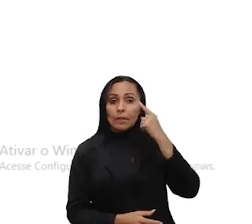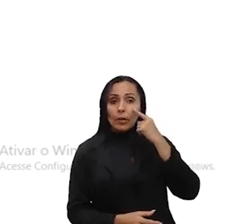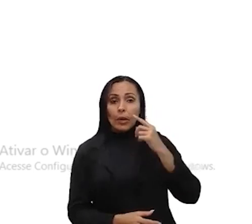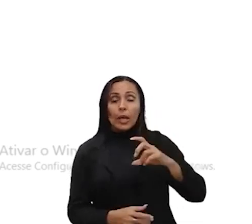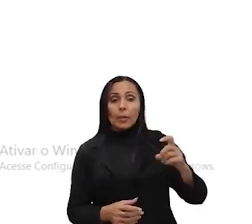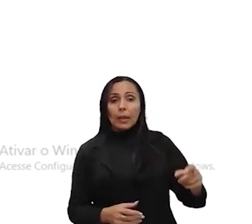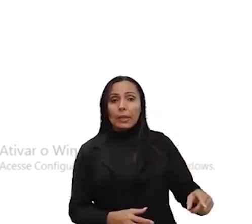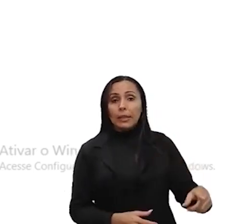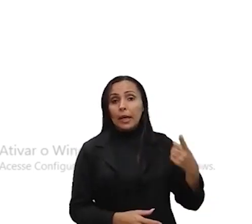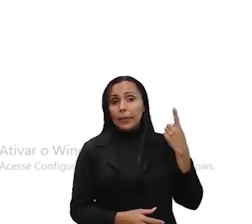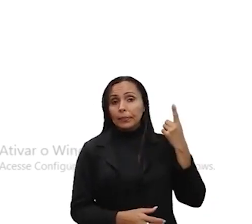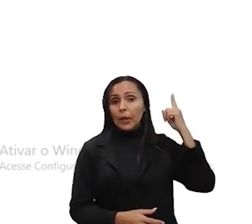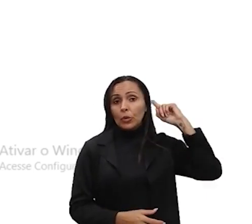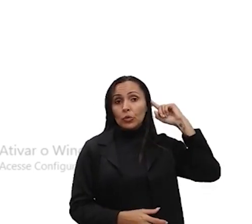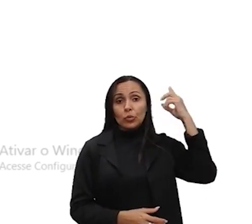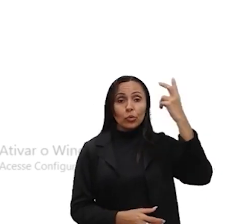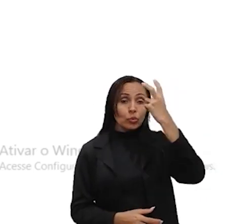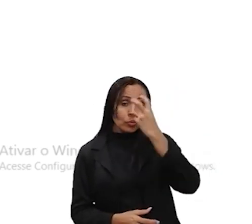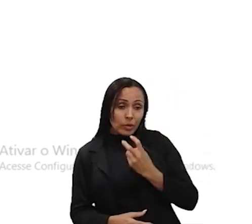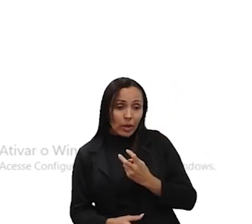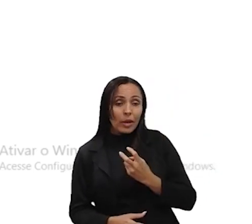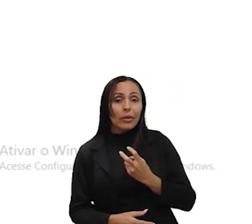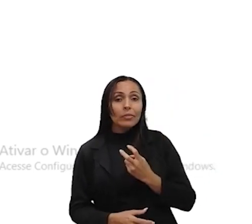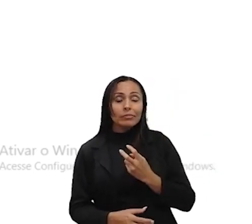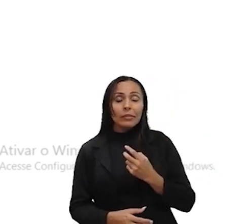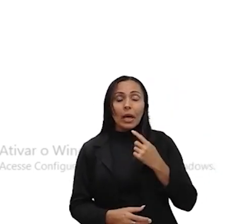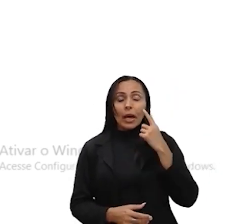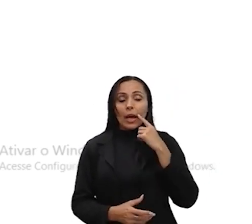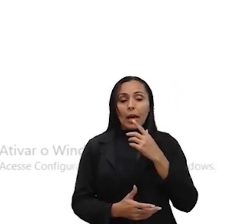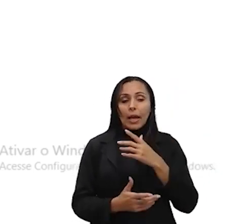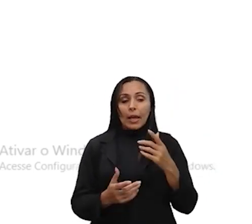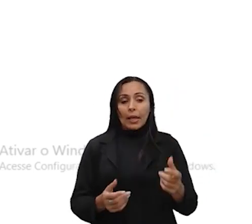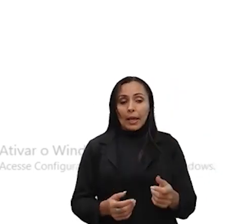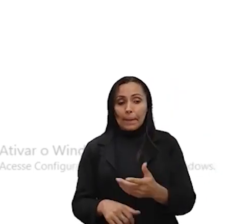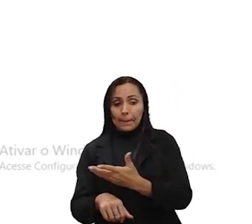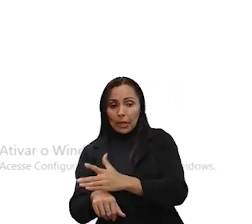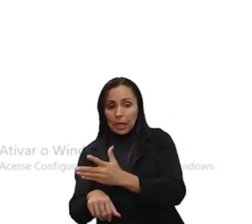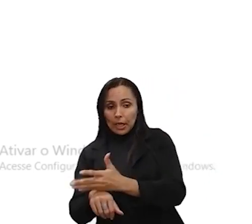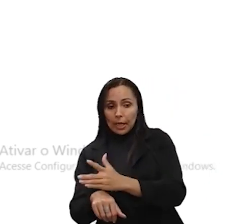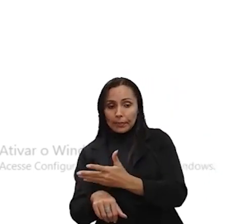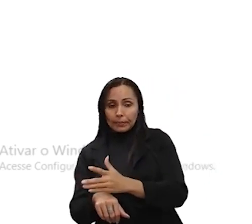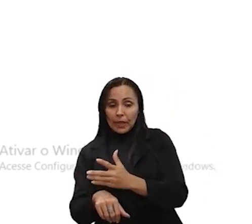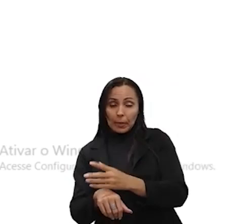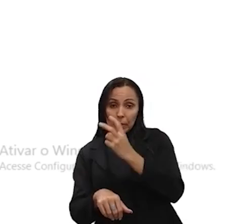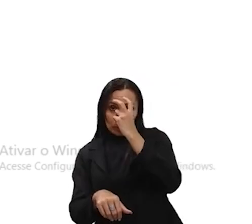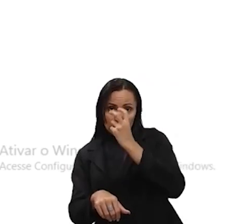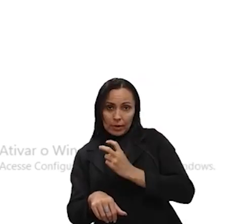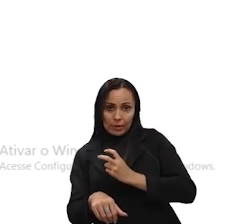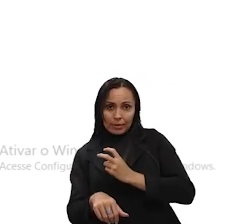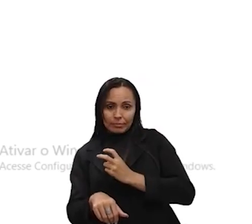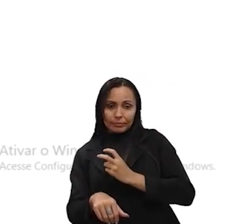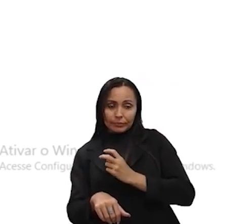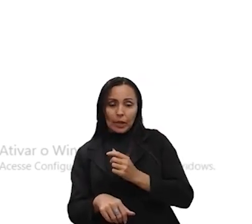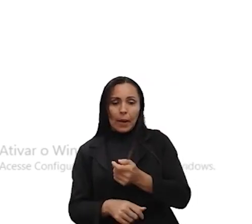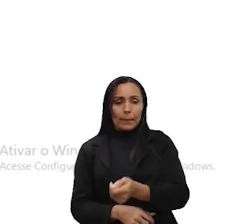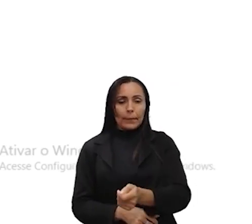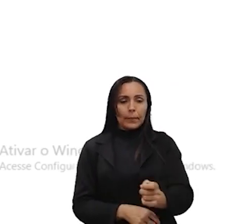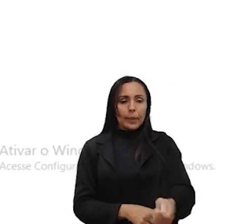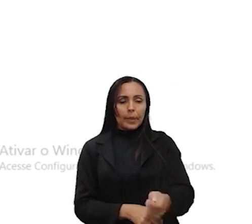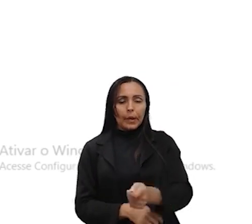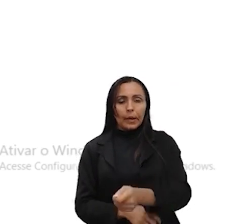surdo ou cego, né? Como vocês podem ver, a bengala branca é para pessoa cega, a